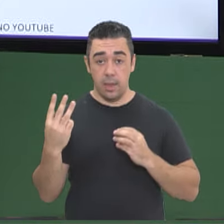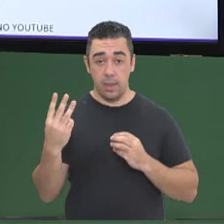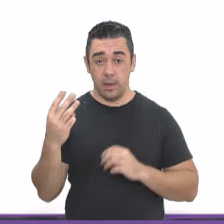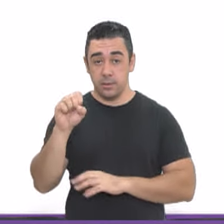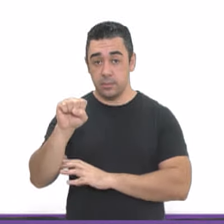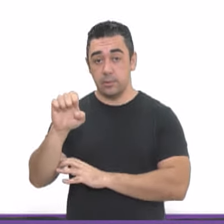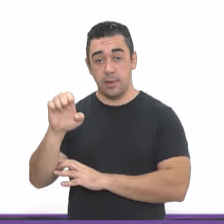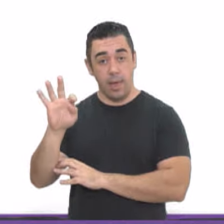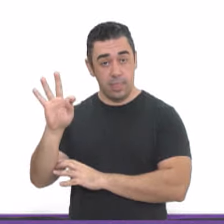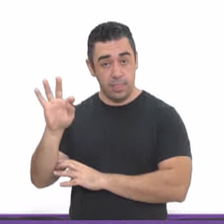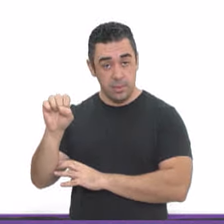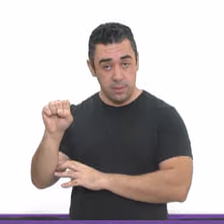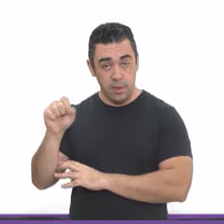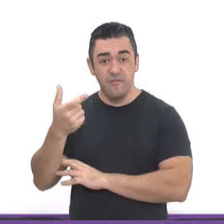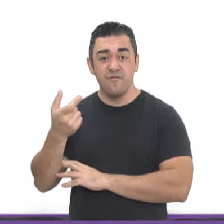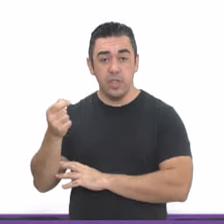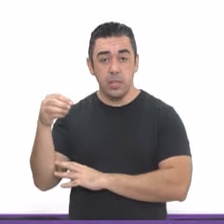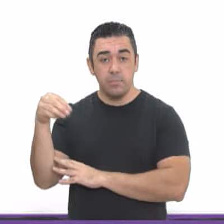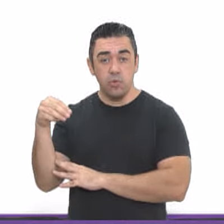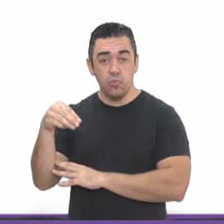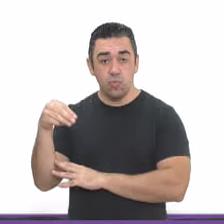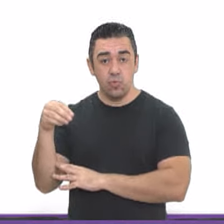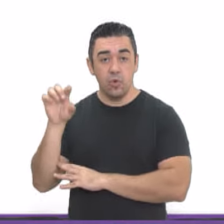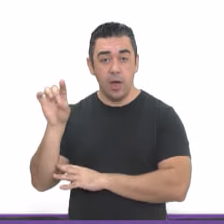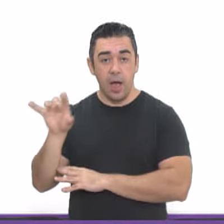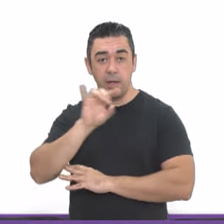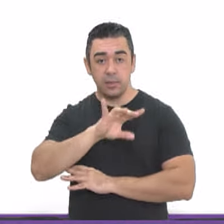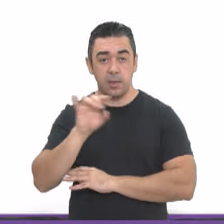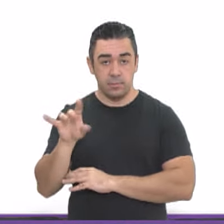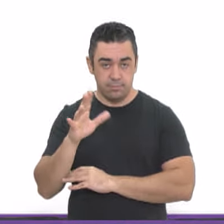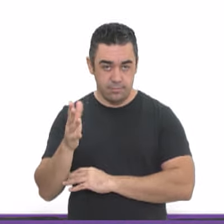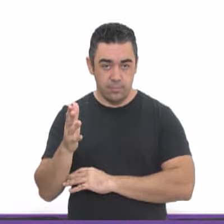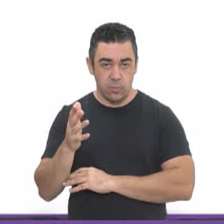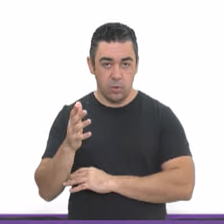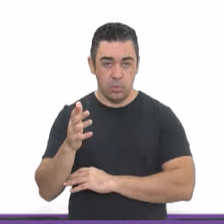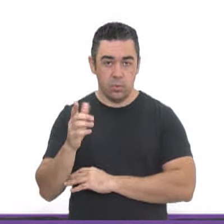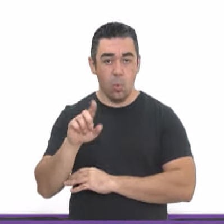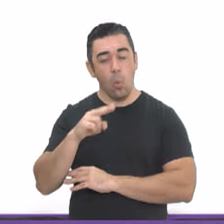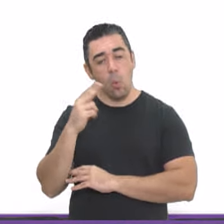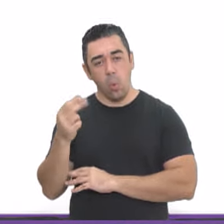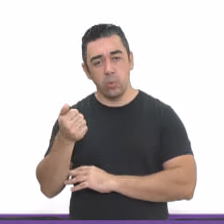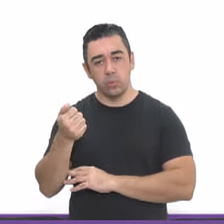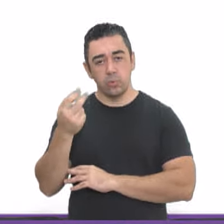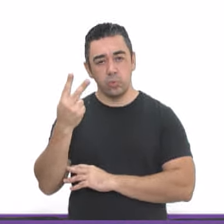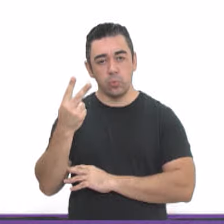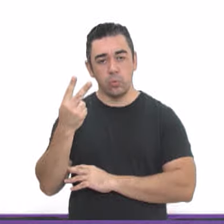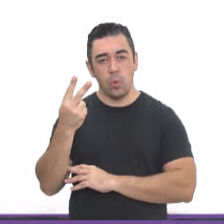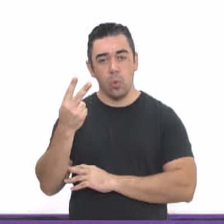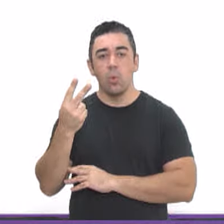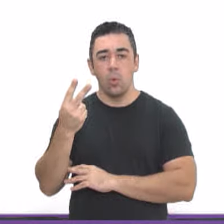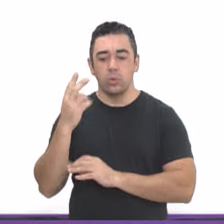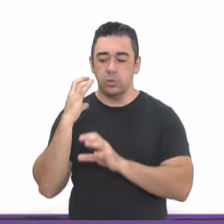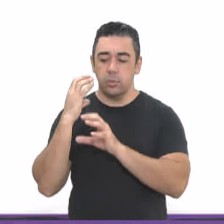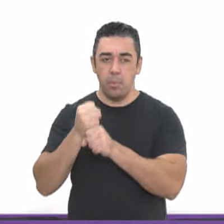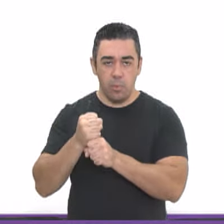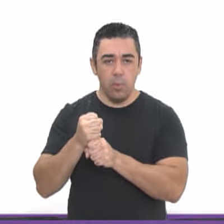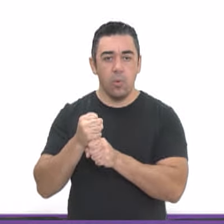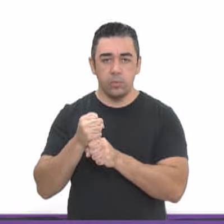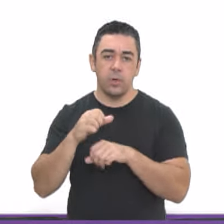minutos, né? E o jogo, né, ou isso ou 12 pontos, então é muito relativo,